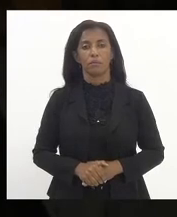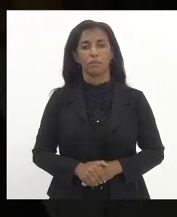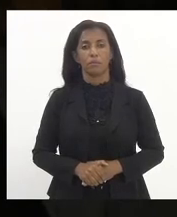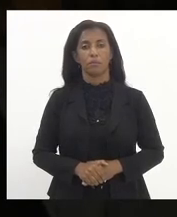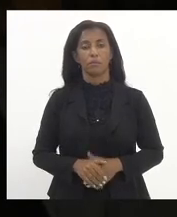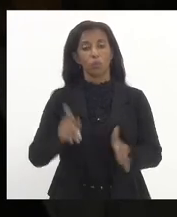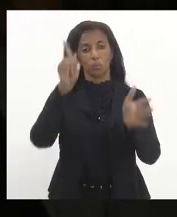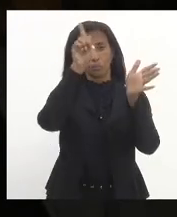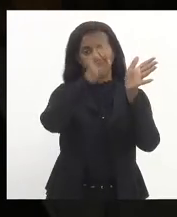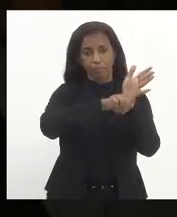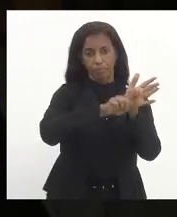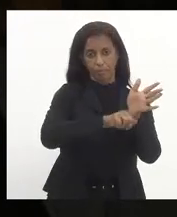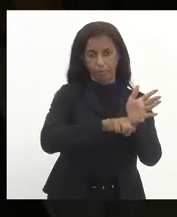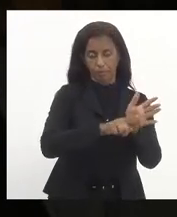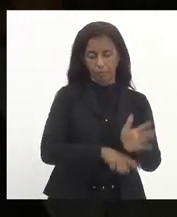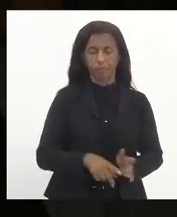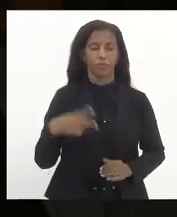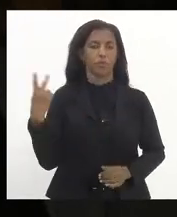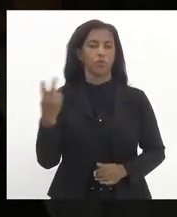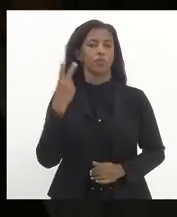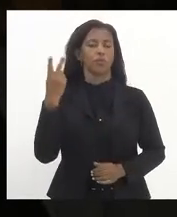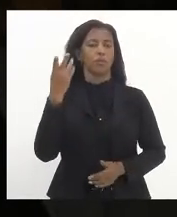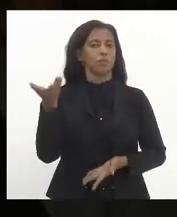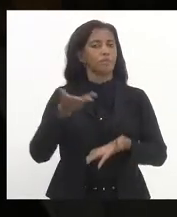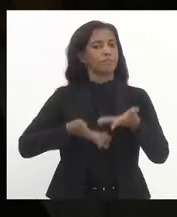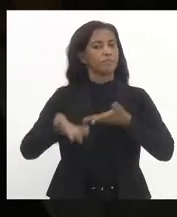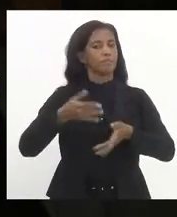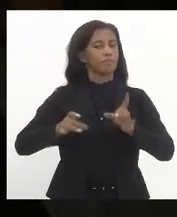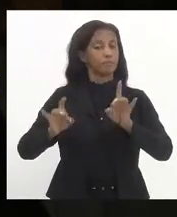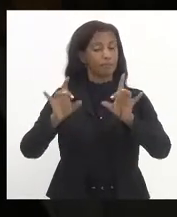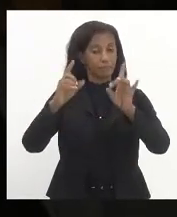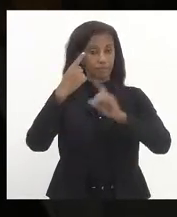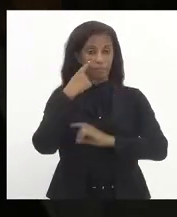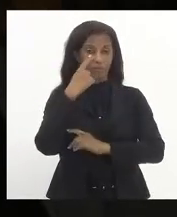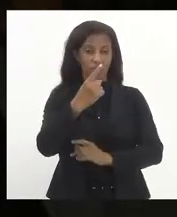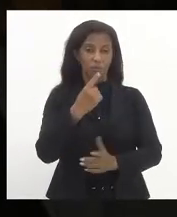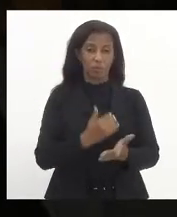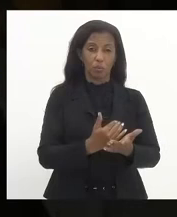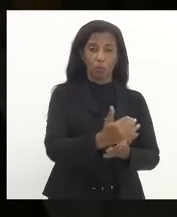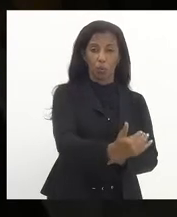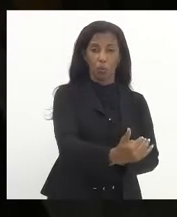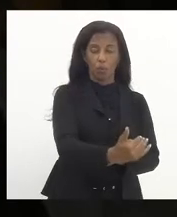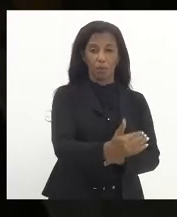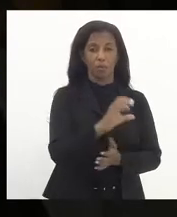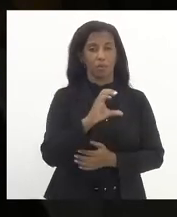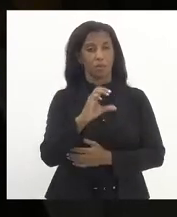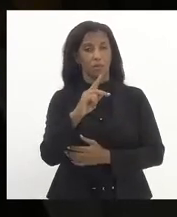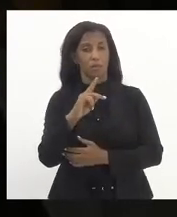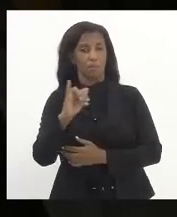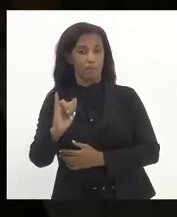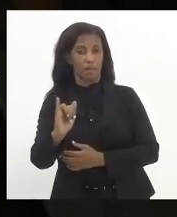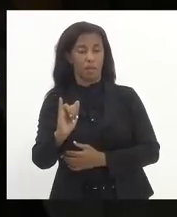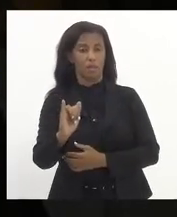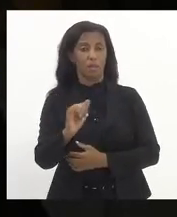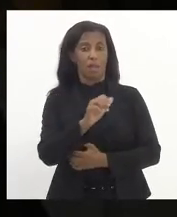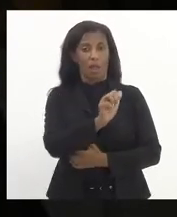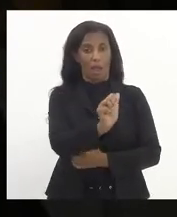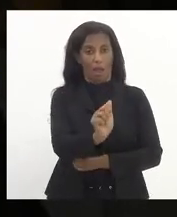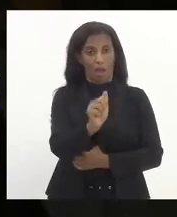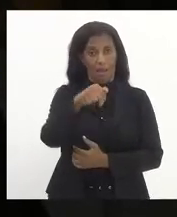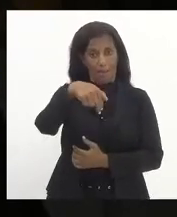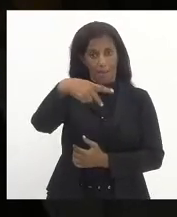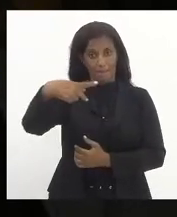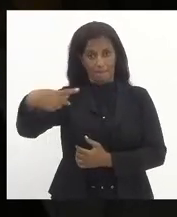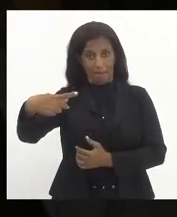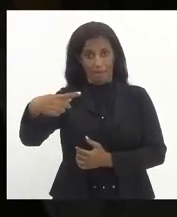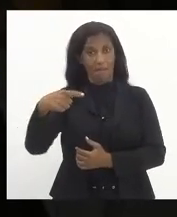dos abatimentos, dos valores, enfim, das participações especiais, porque a gente constatou logo no início da CPI que a ANP, que é a